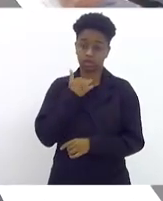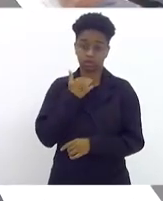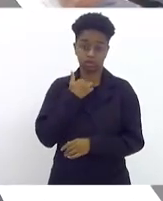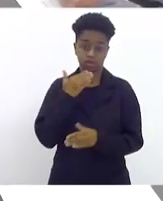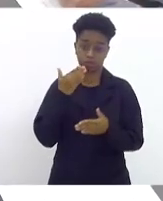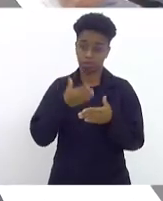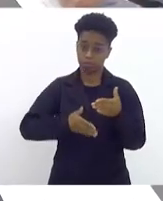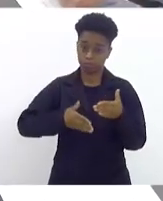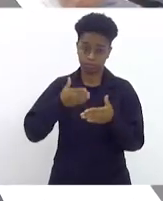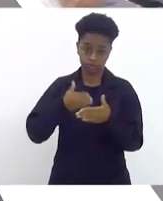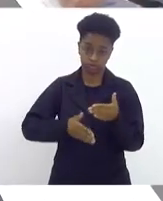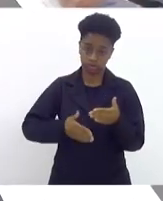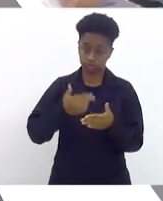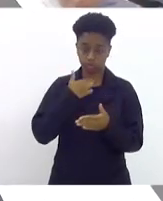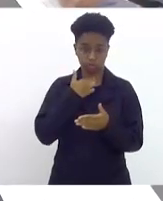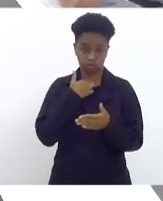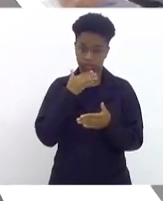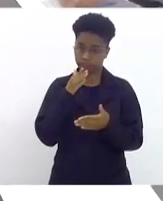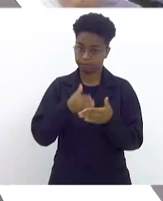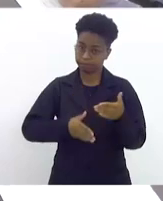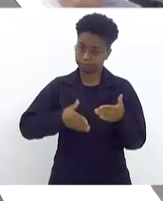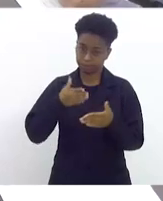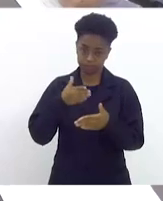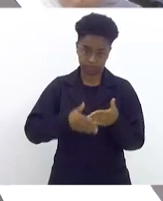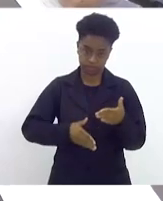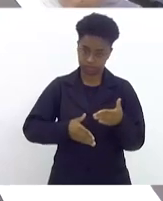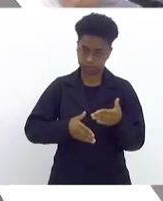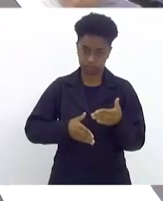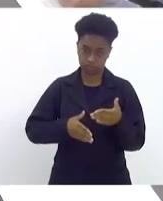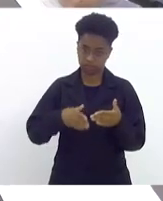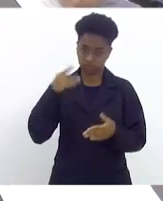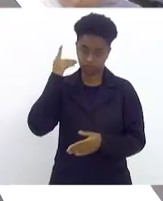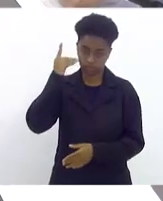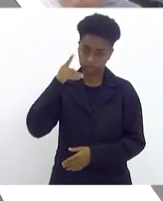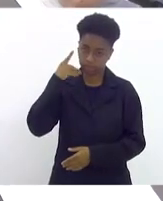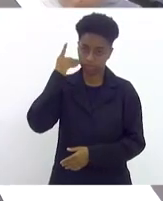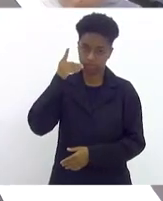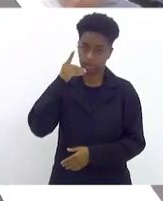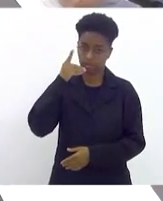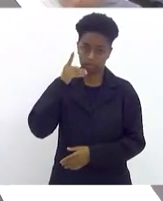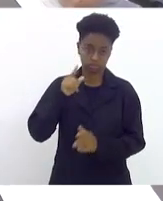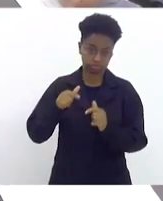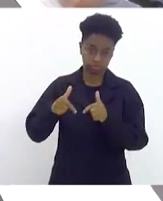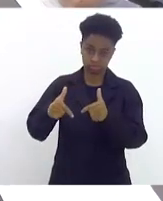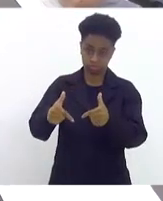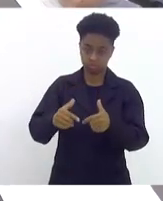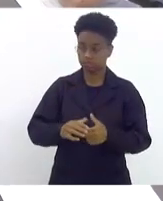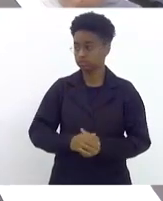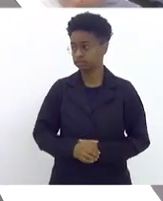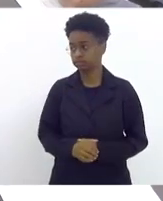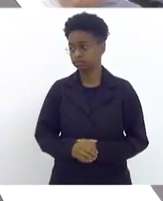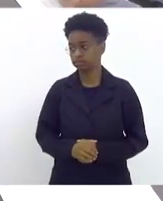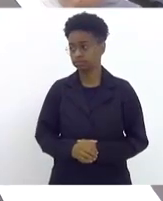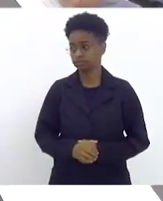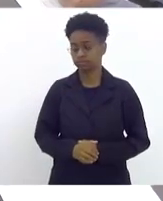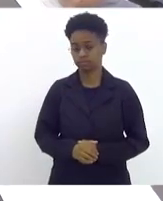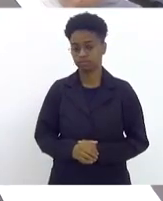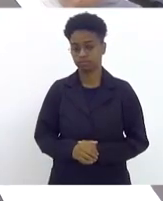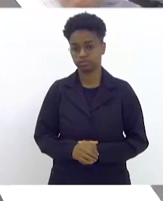não pode impedir do parlamentar legislar presidente